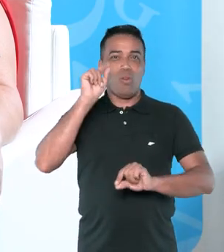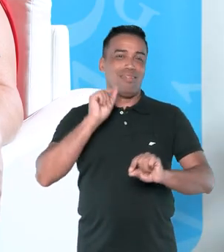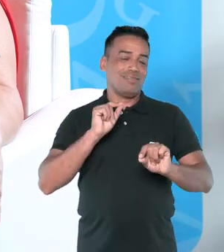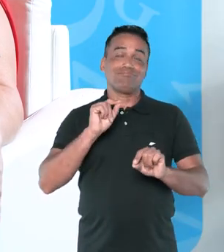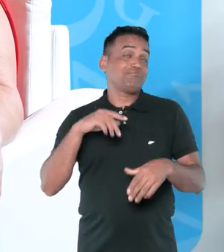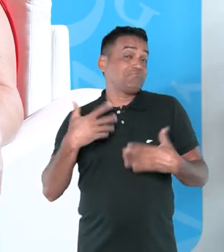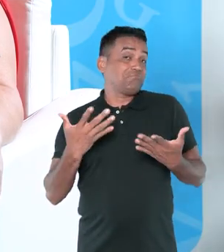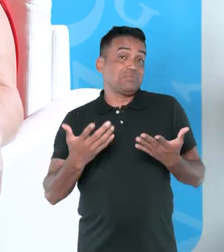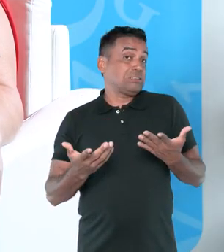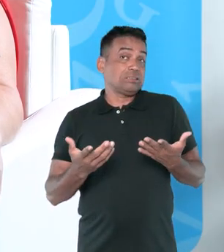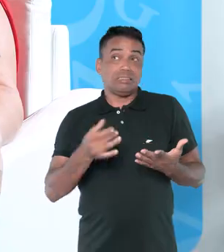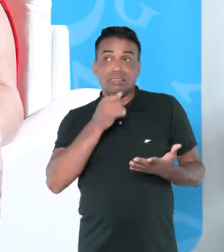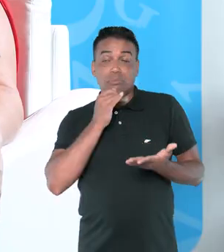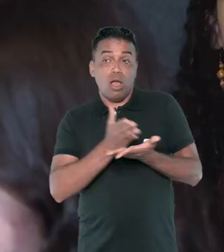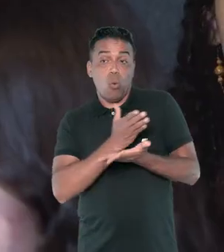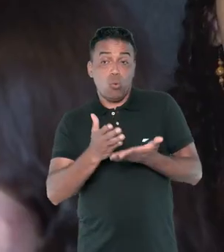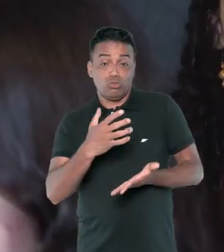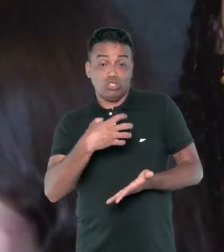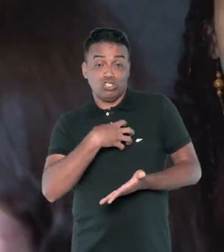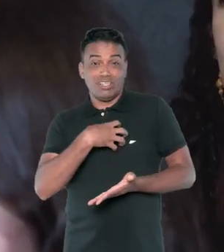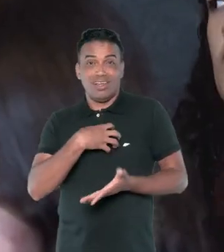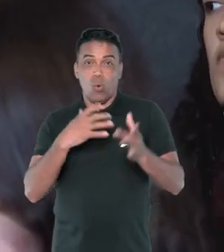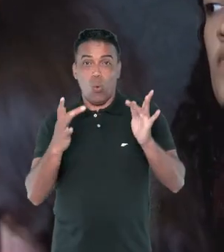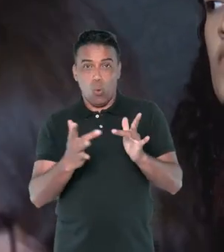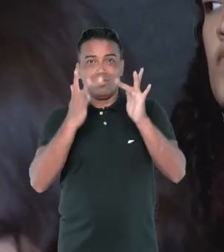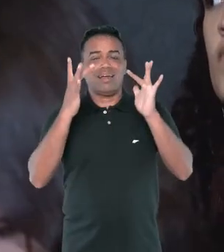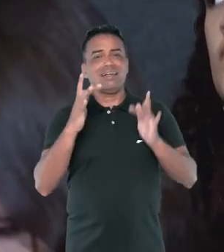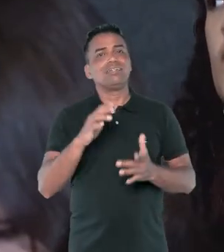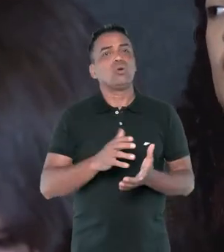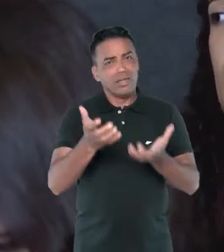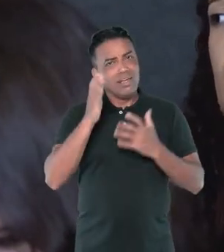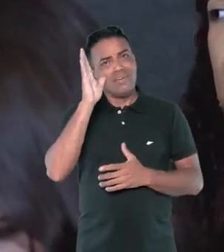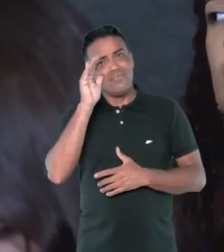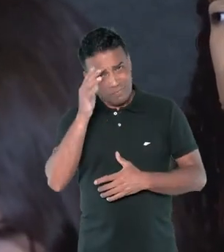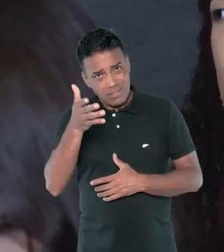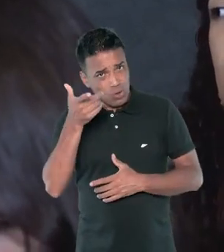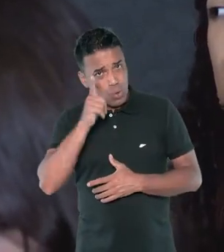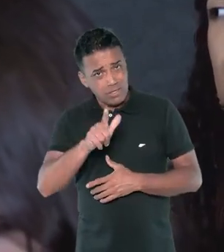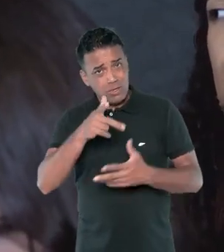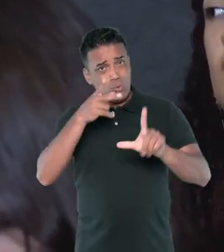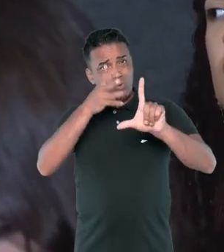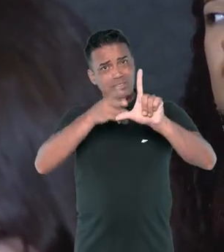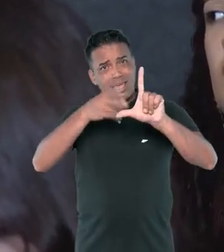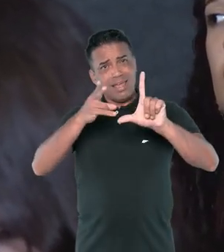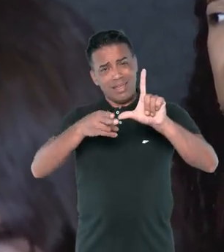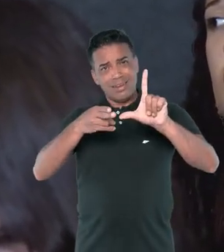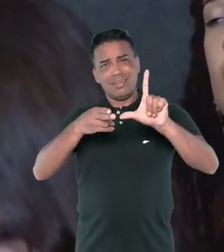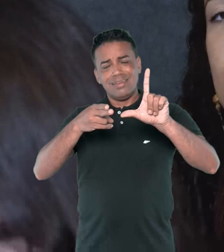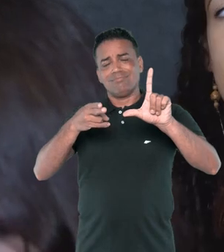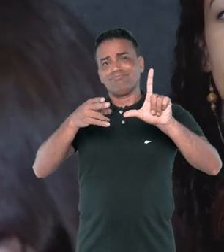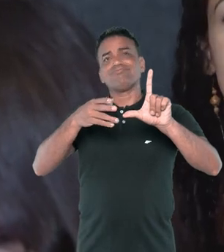alguma forma, estar ali em contato. E aí eu queria saber se você assistiu a série da Netflix, 100 Anos